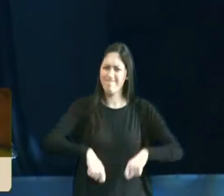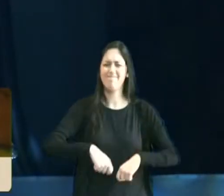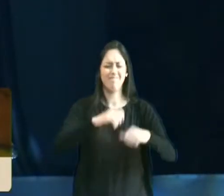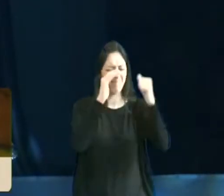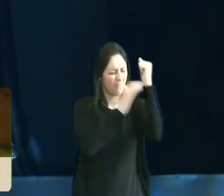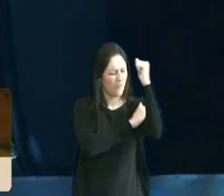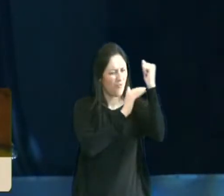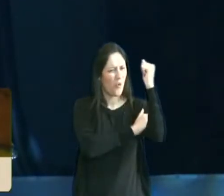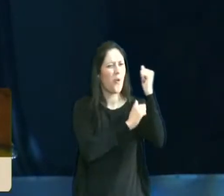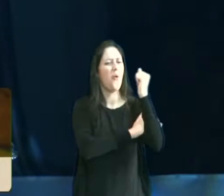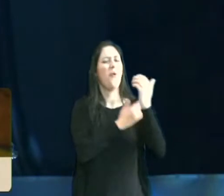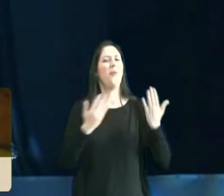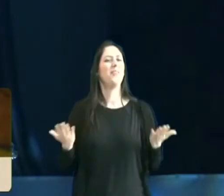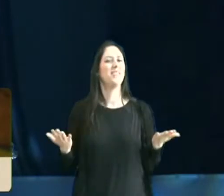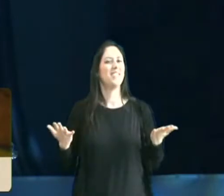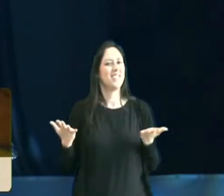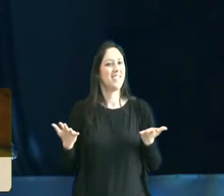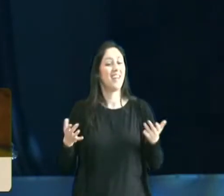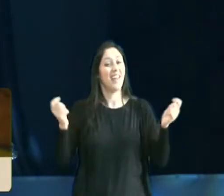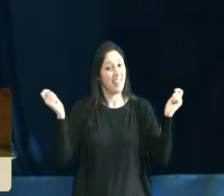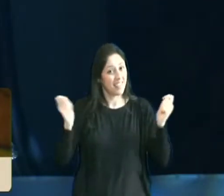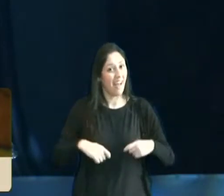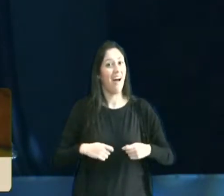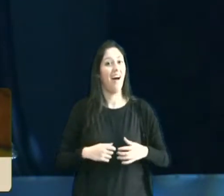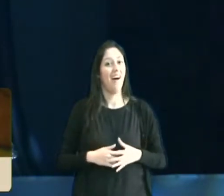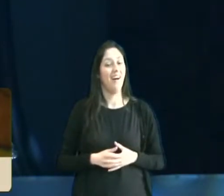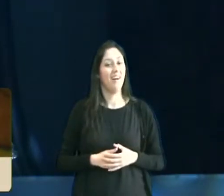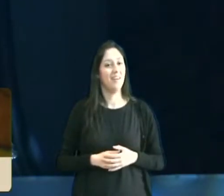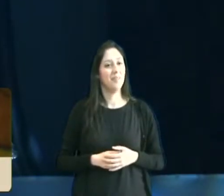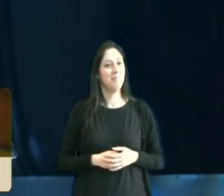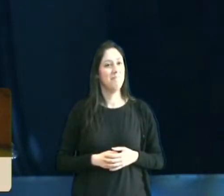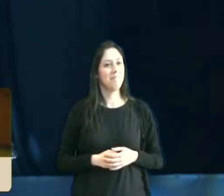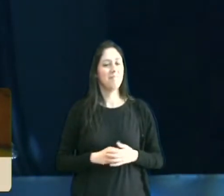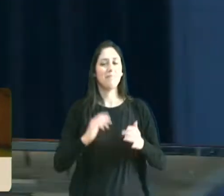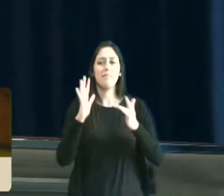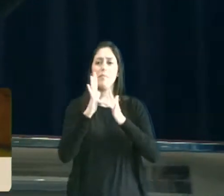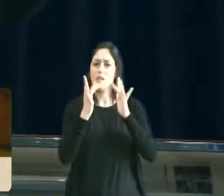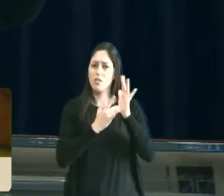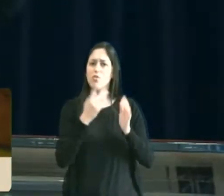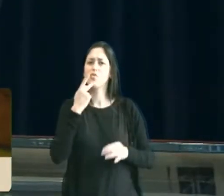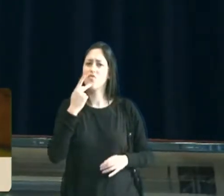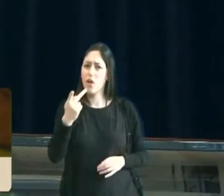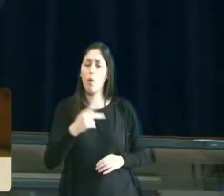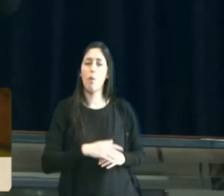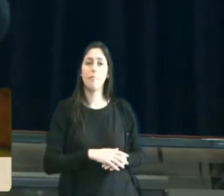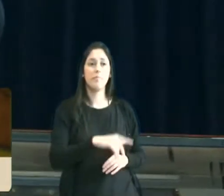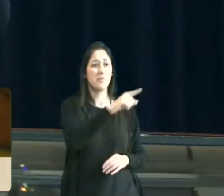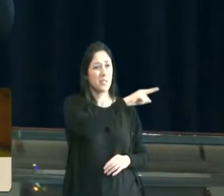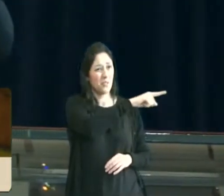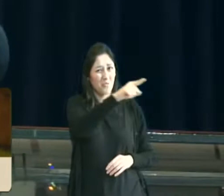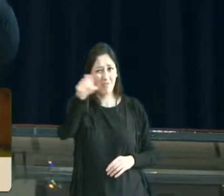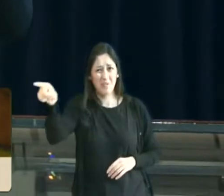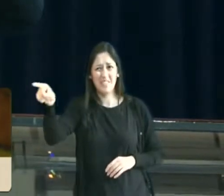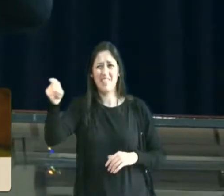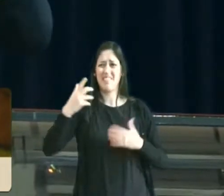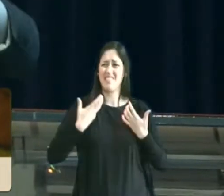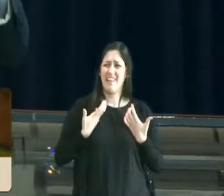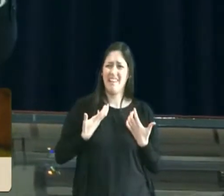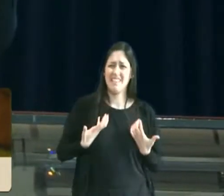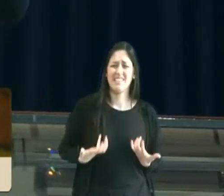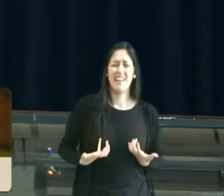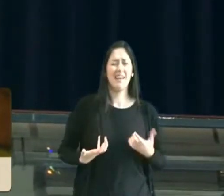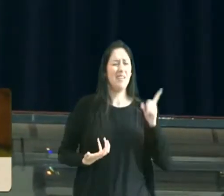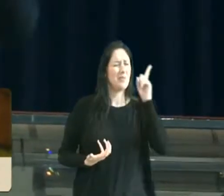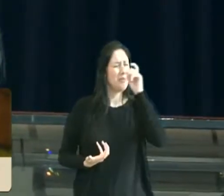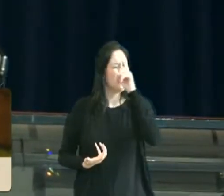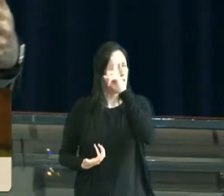voltar, você pode. Jesus vai dizer, vinde a mim, vós que estáis